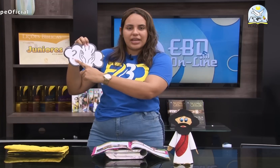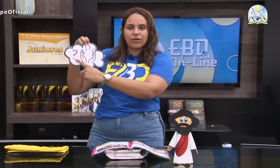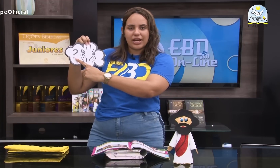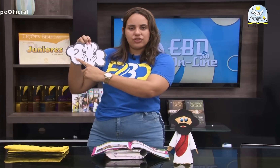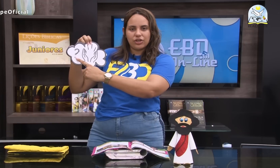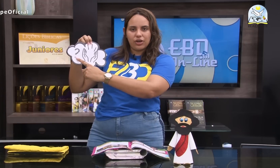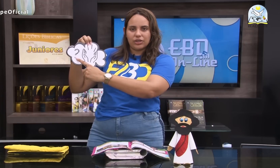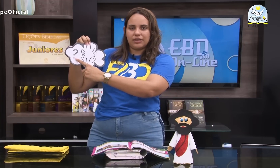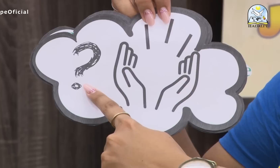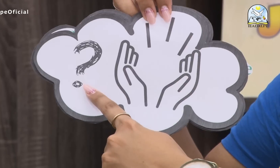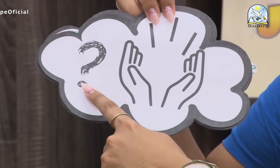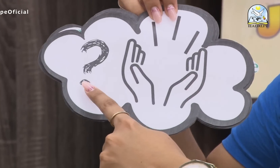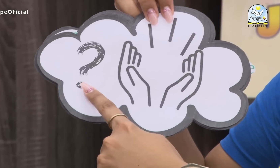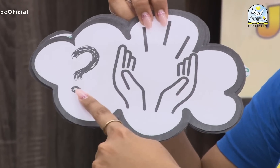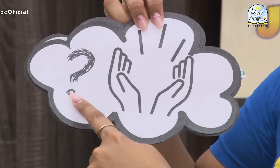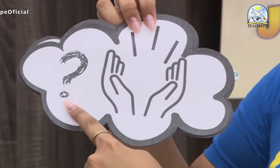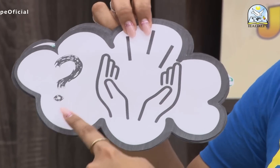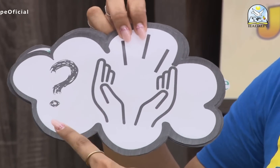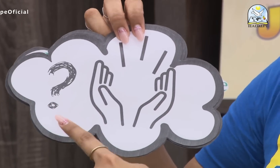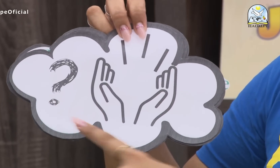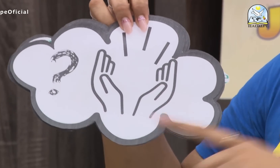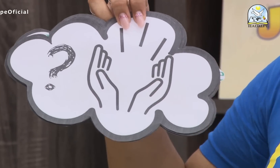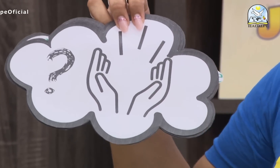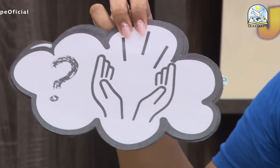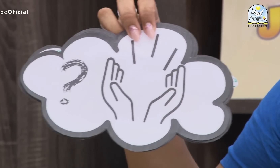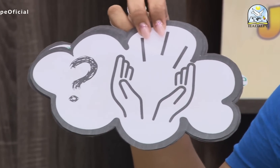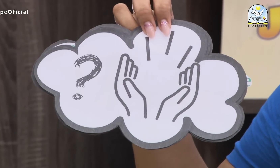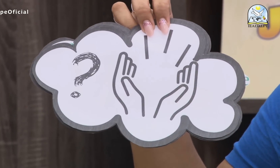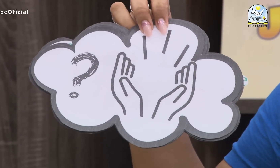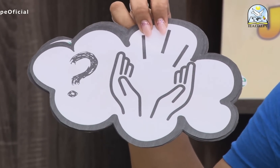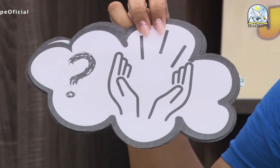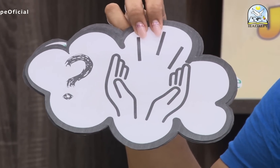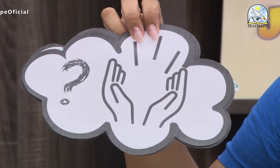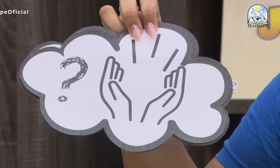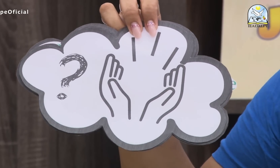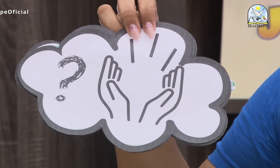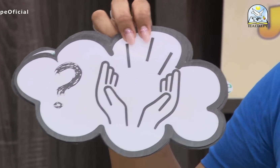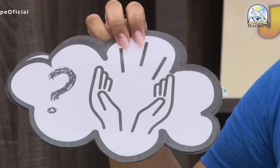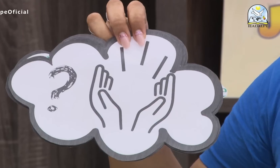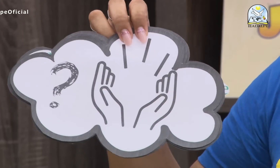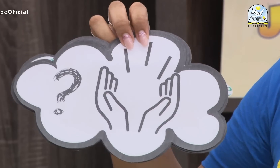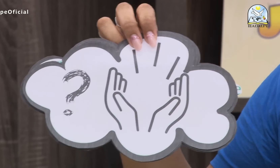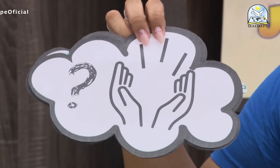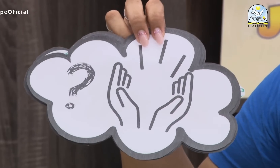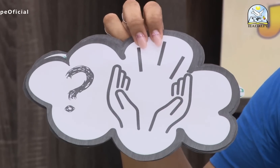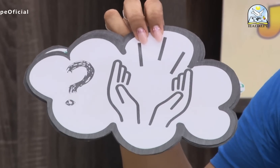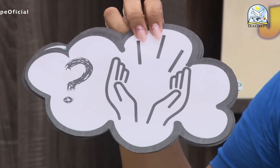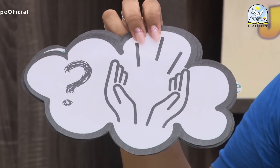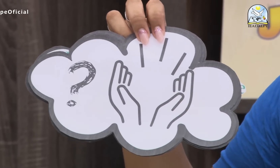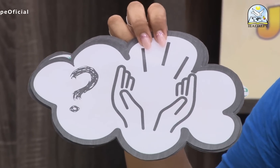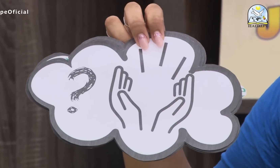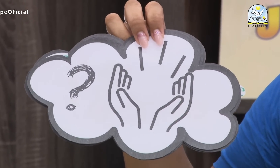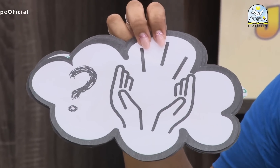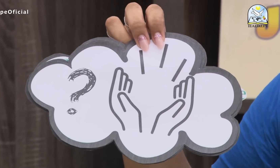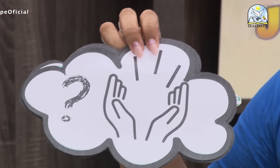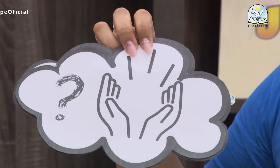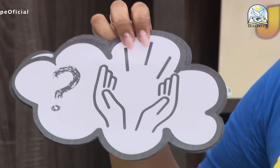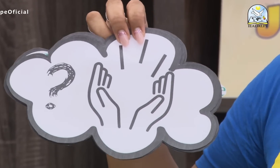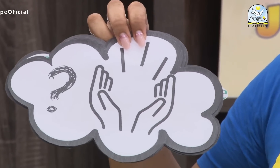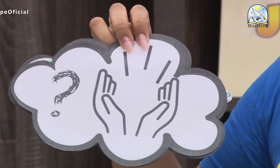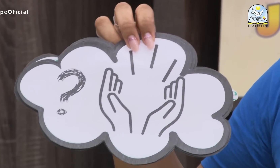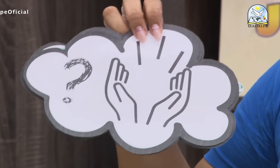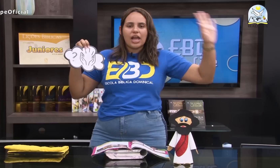o jovem rico questionou, tá vendo que tem interrogação? Eu já sou crente, eu já sirvo, não com essas palavras, né? Mas eu imagino